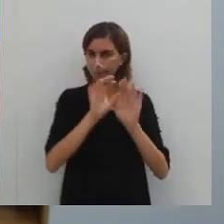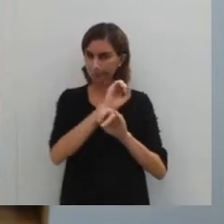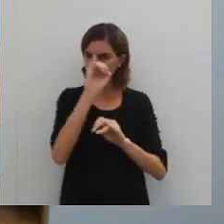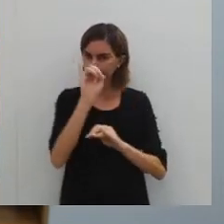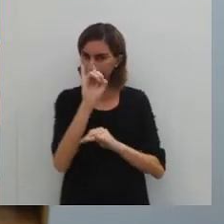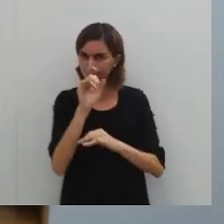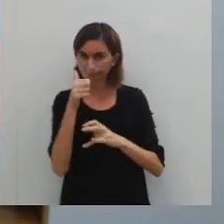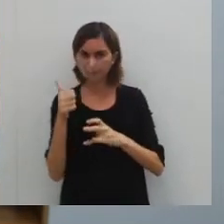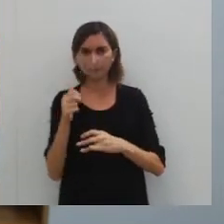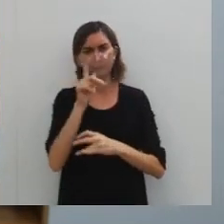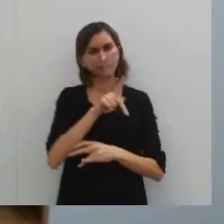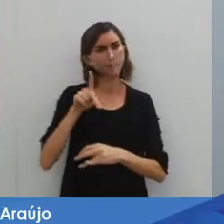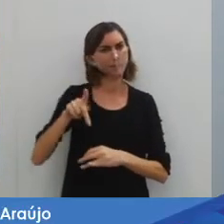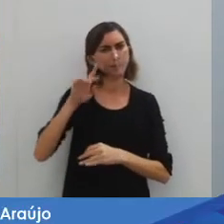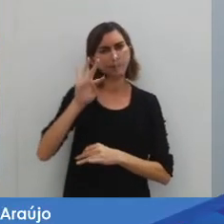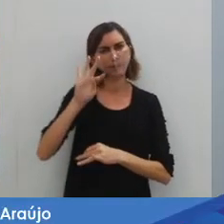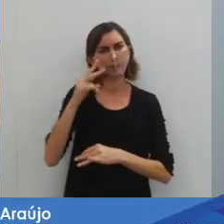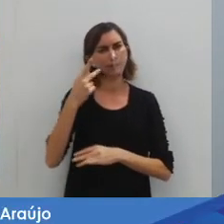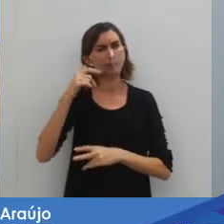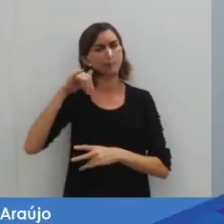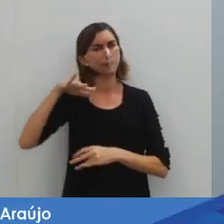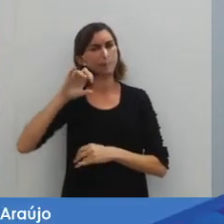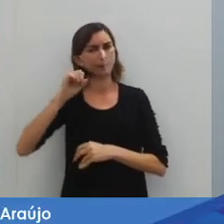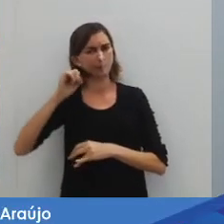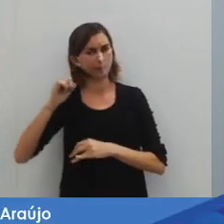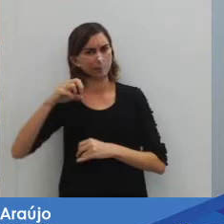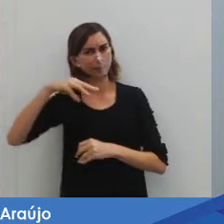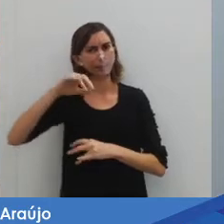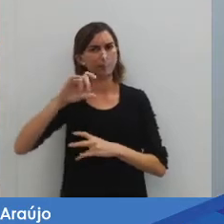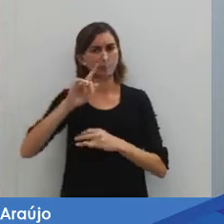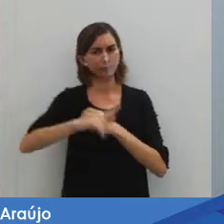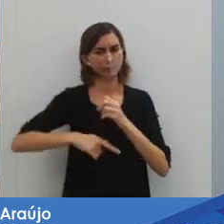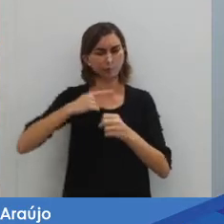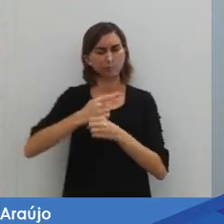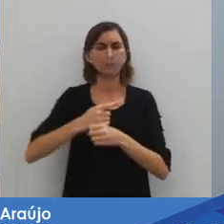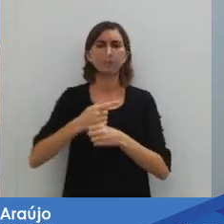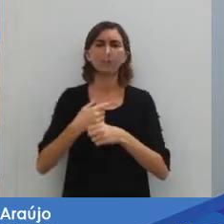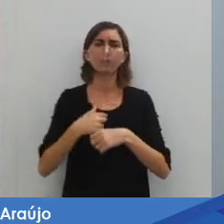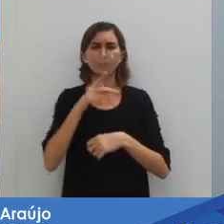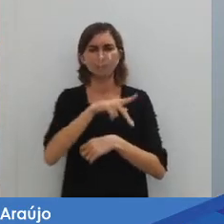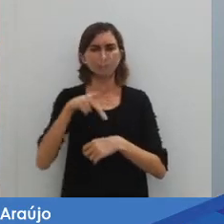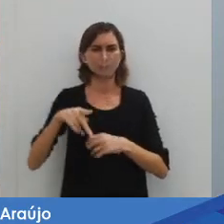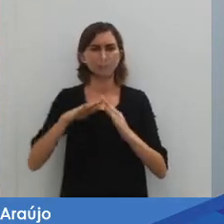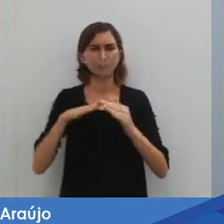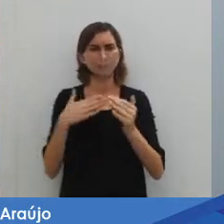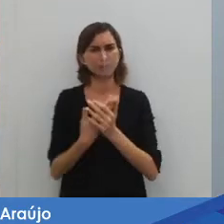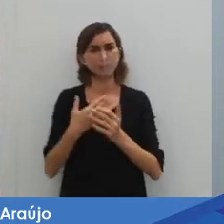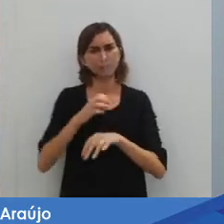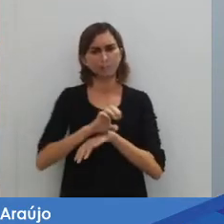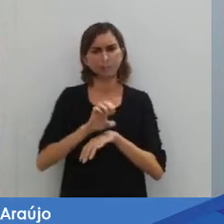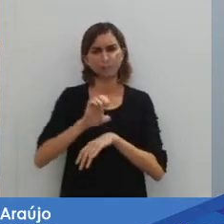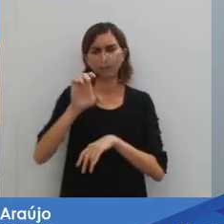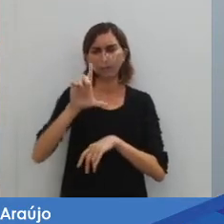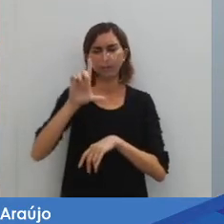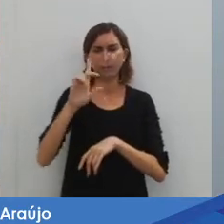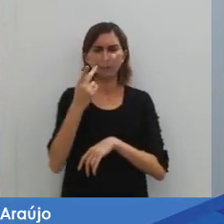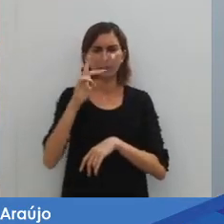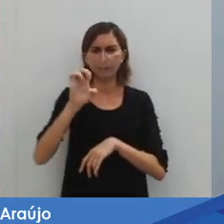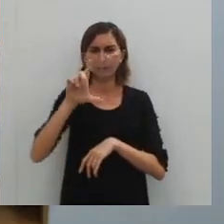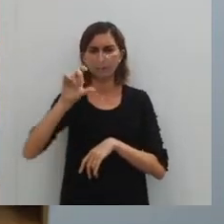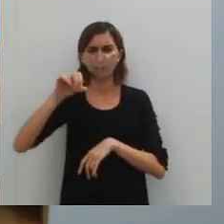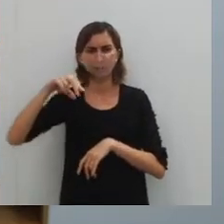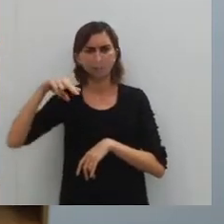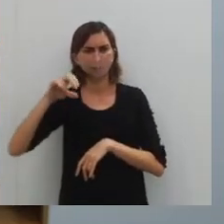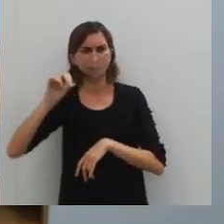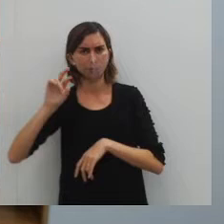Oi, gente! Eu sou a professora Tamises Melo, de Geografia, professora da Escola Estadual Eleanor Roosevelt. E na